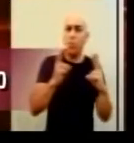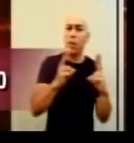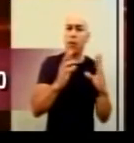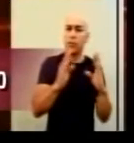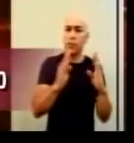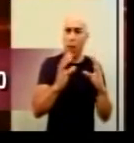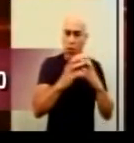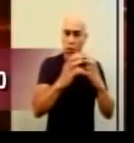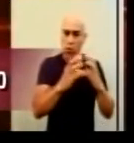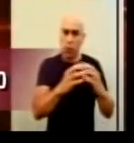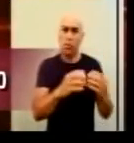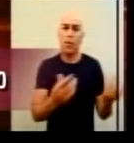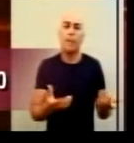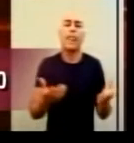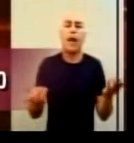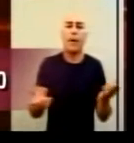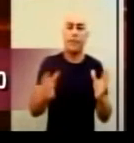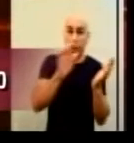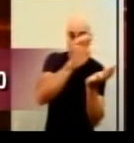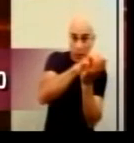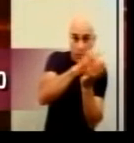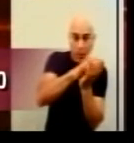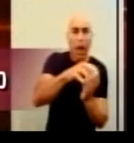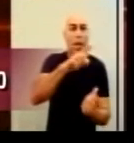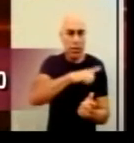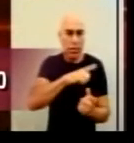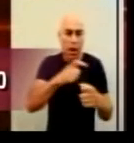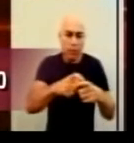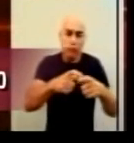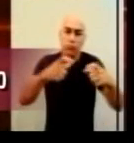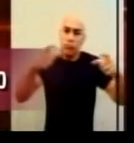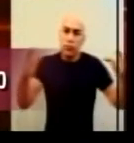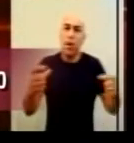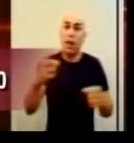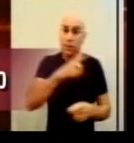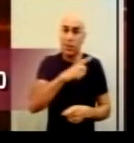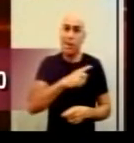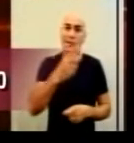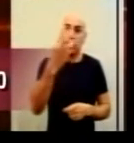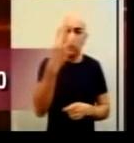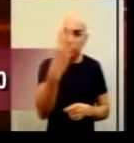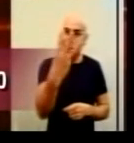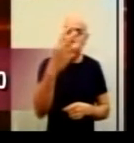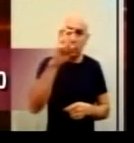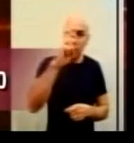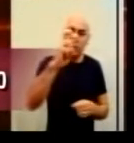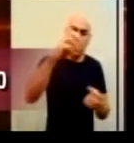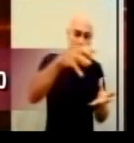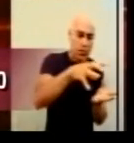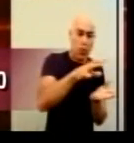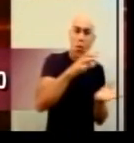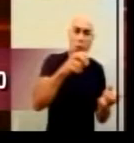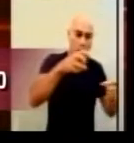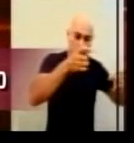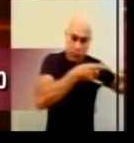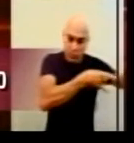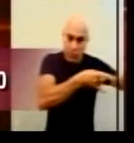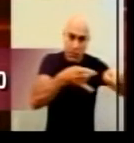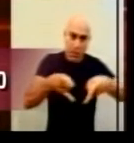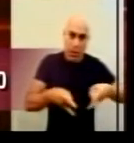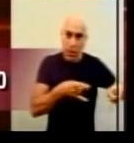UPA Jaguaré houve realmente uma ampliação. Nós estamos com 35 leitos montados já na UPA e